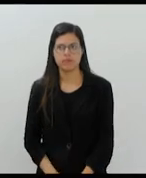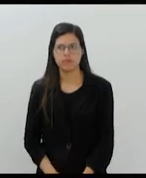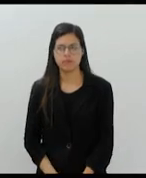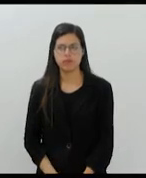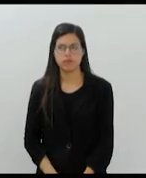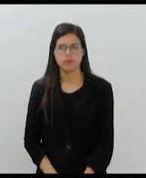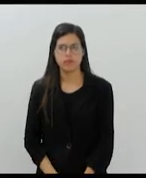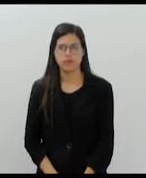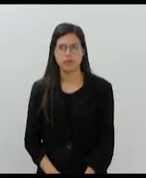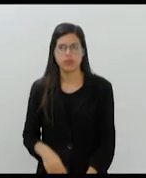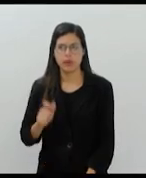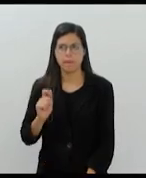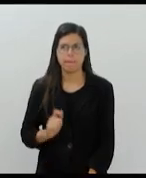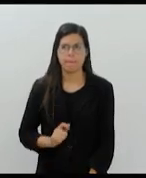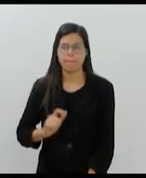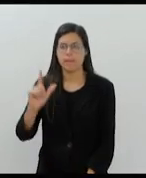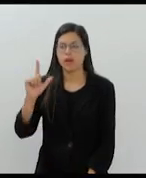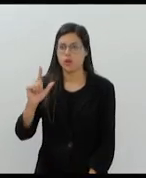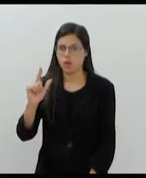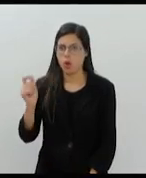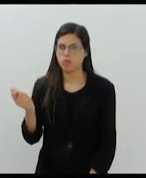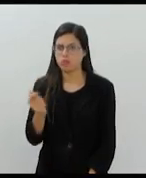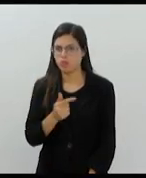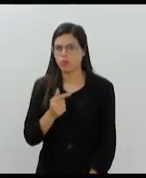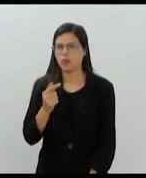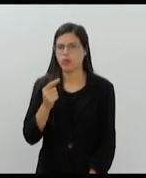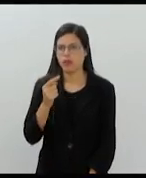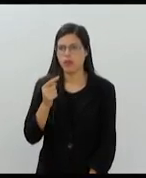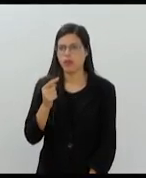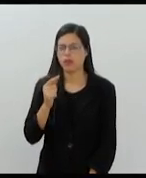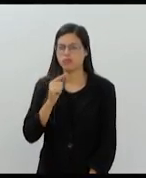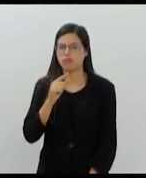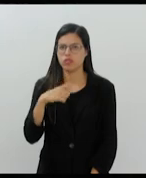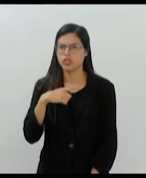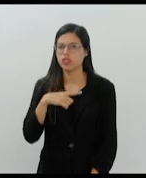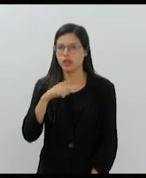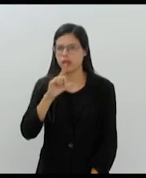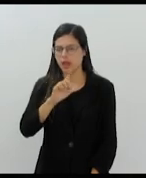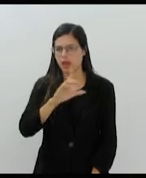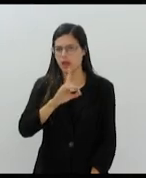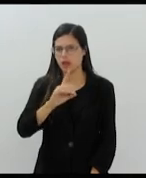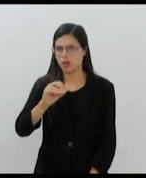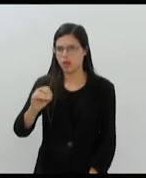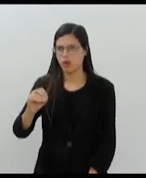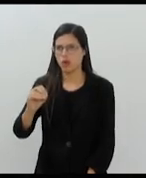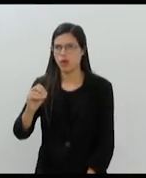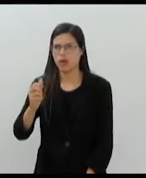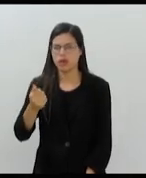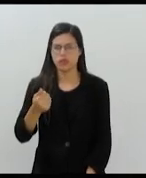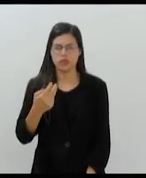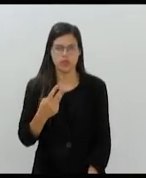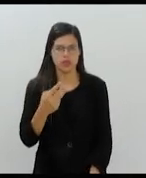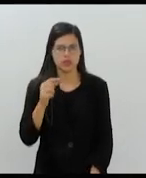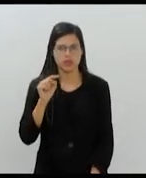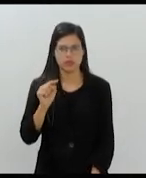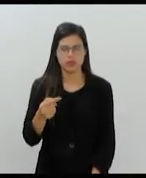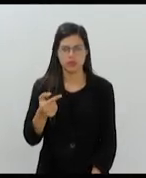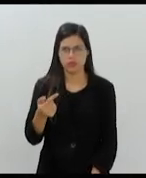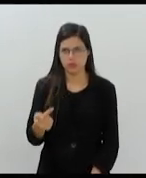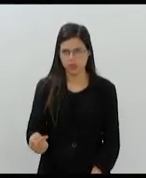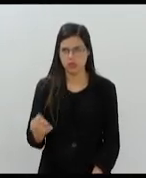maior inclusive que o déficit previsto inicial na LDO, que era de 13,7